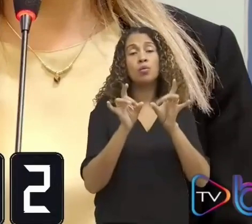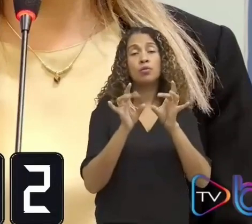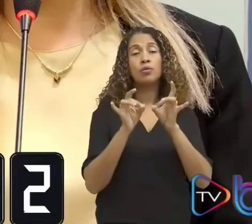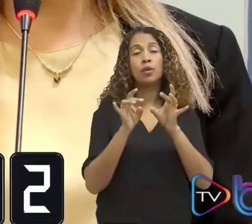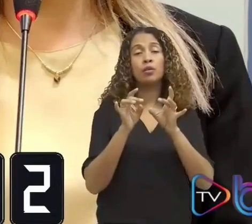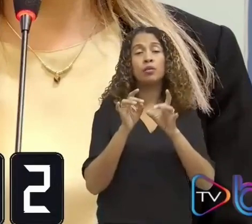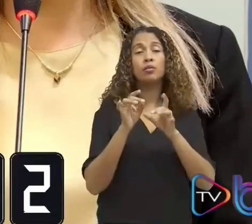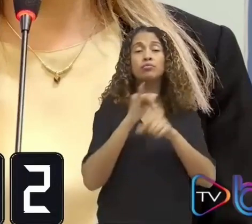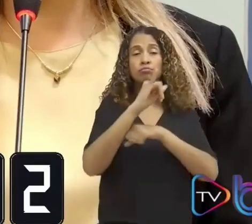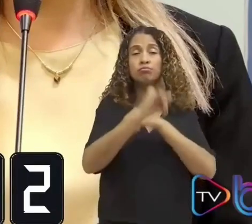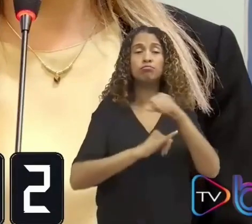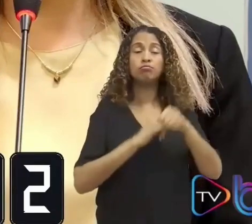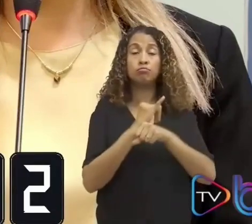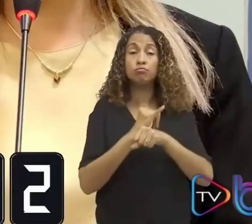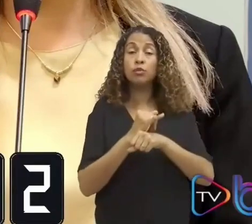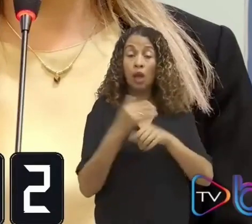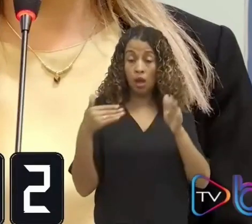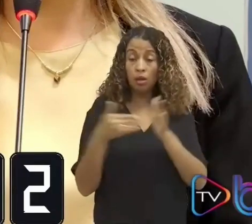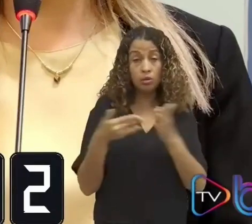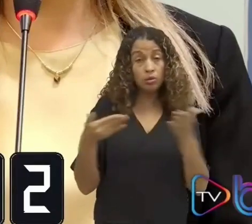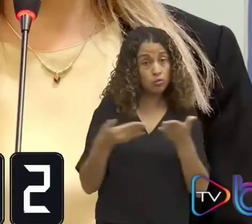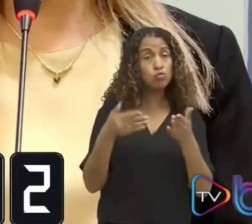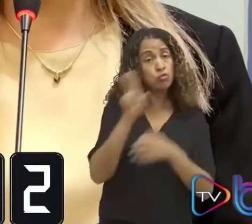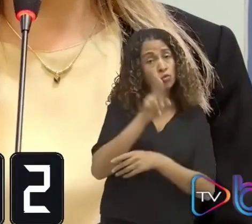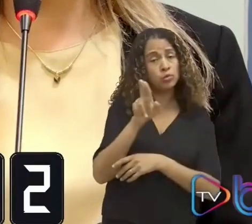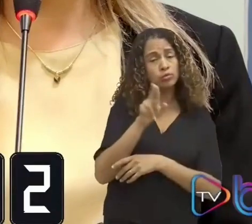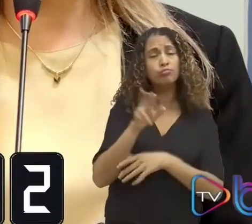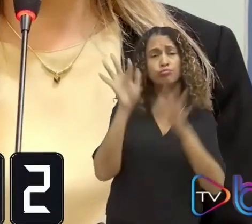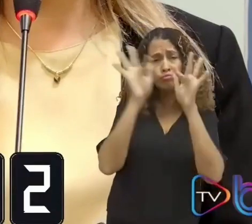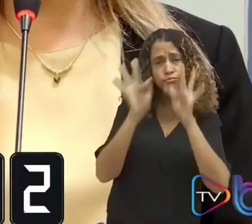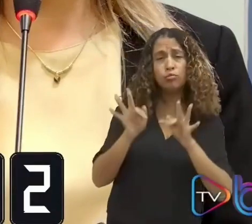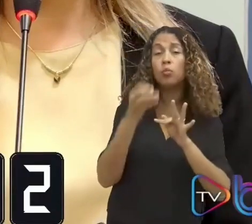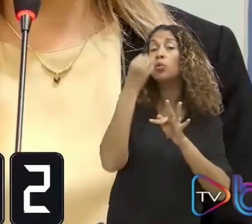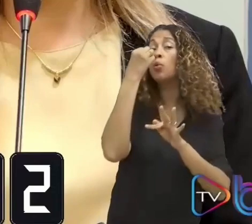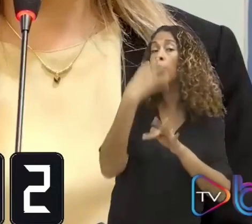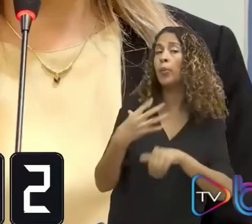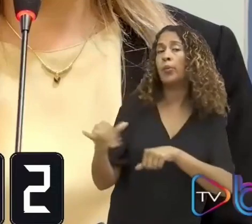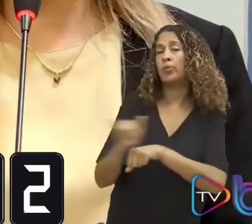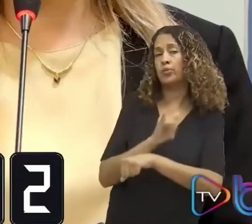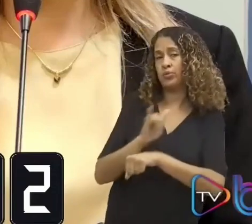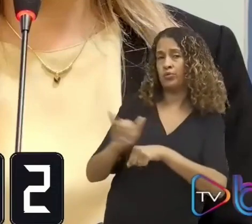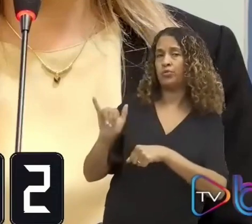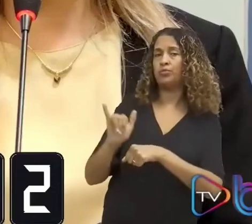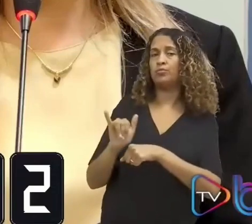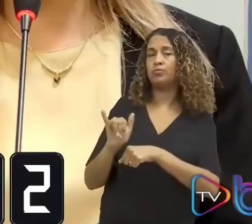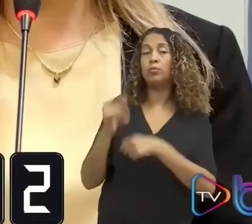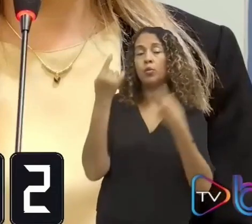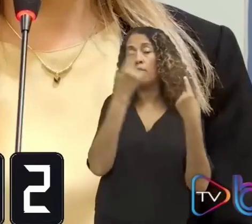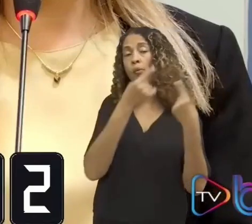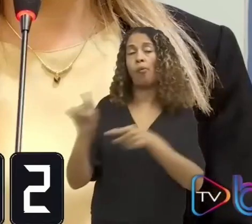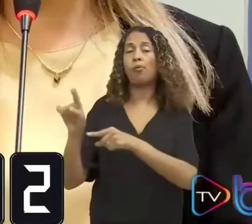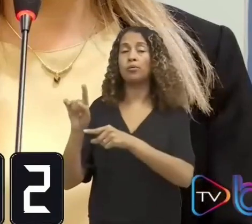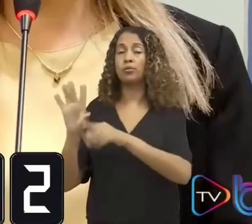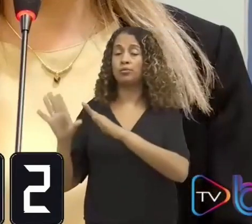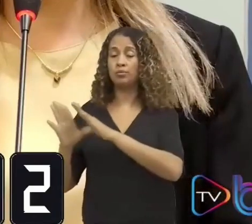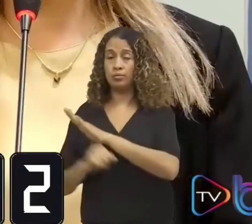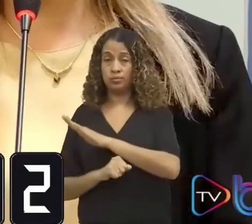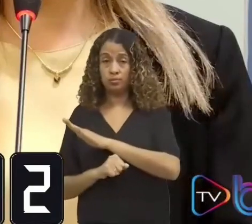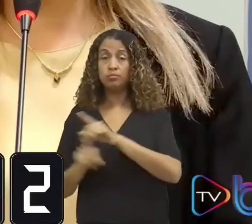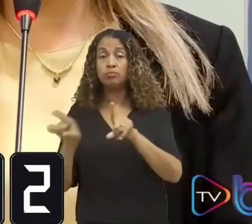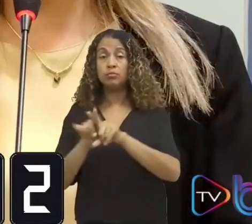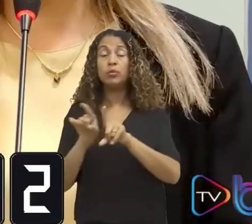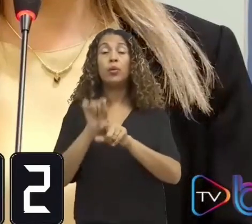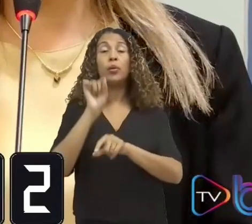utilizada até hoje. E eu fico feliz por isso, porque foi uma ferramenta muito bem implementada na cidade de Camboriú de combate à corrupção e de